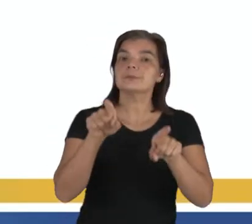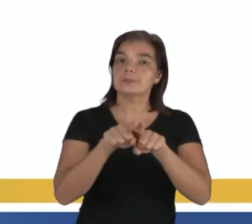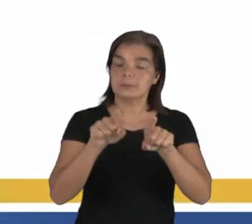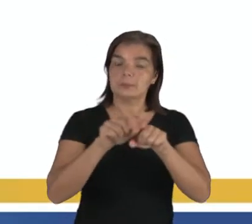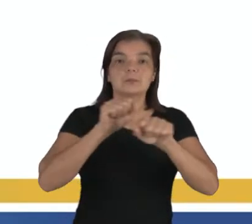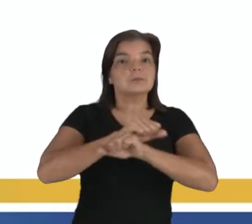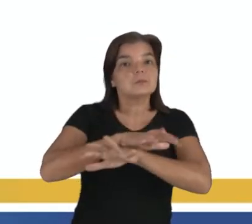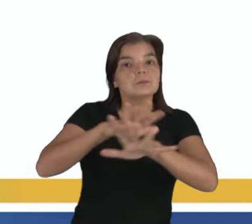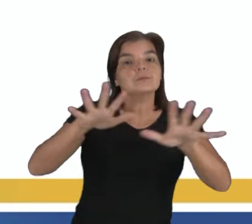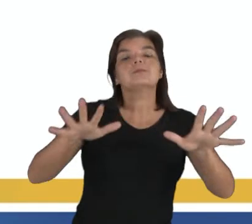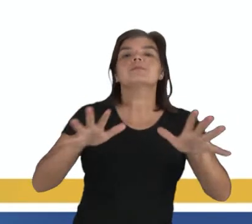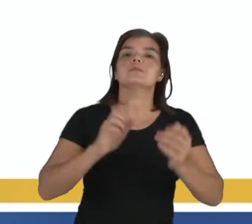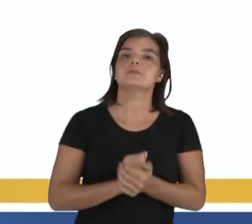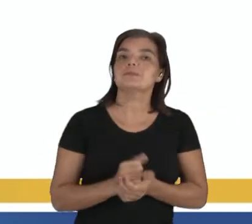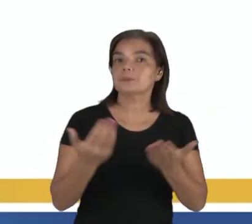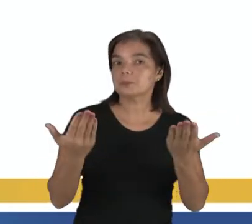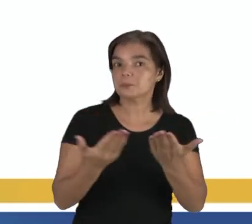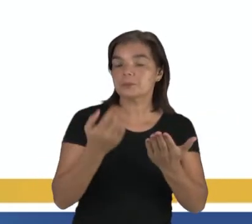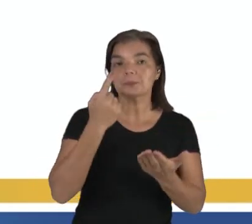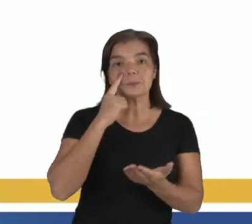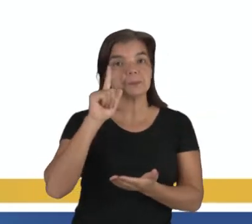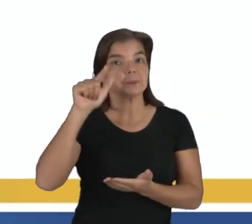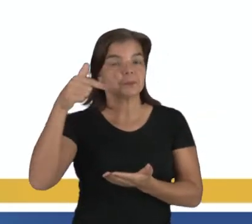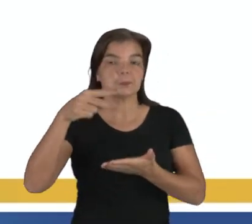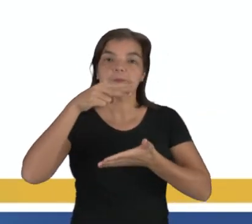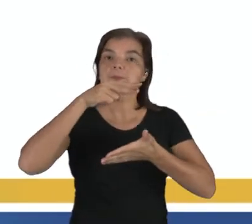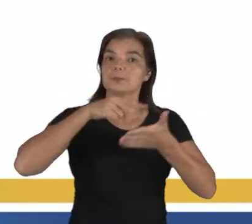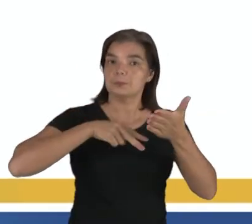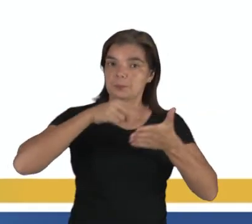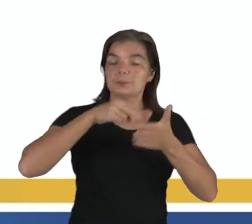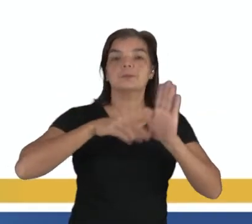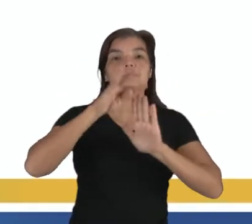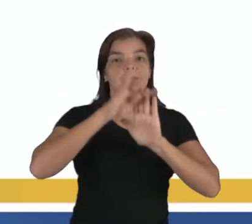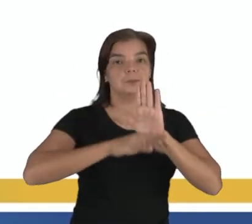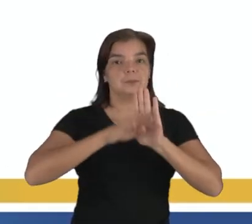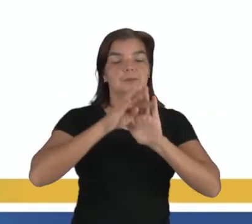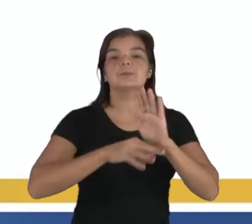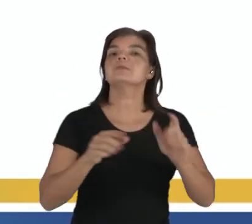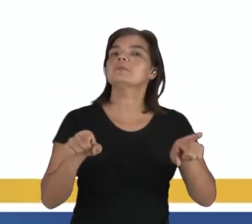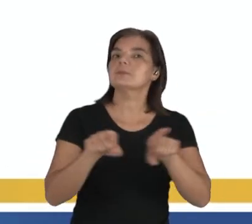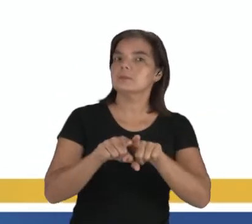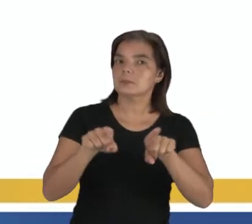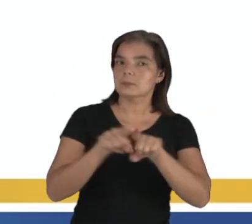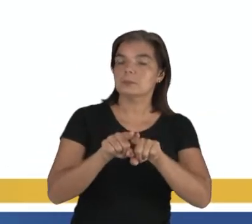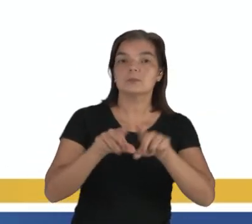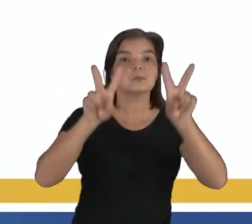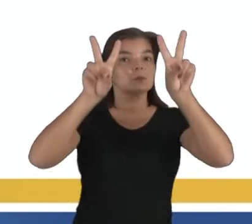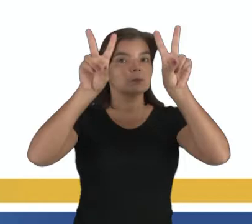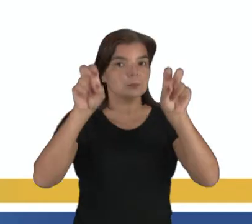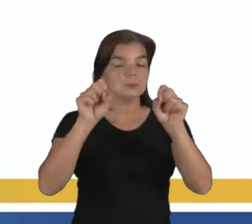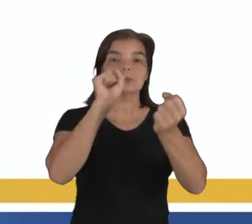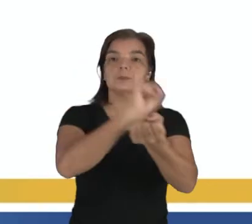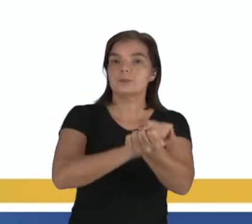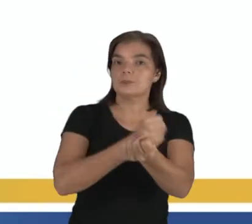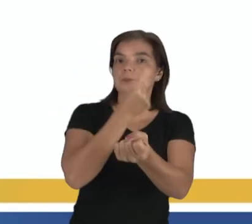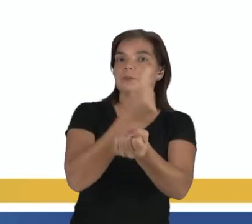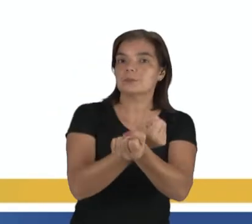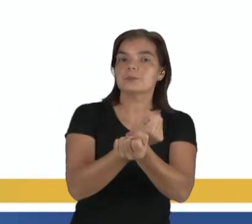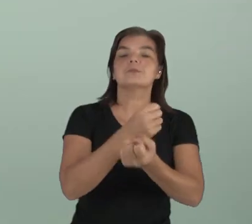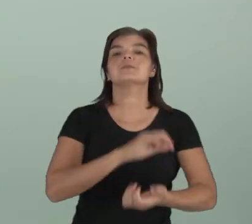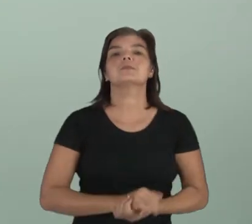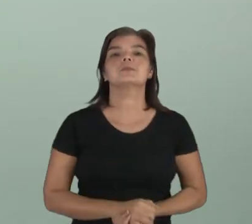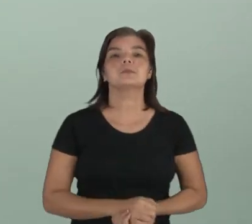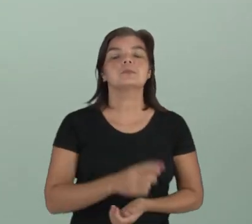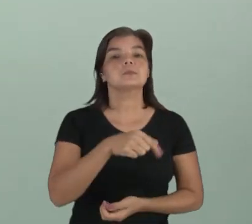essa propagação. Agora, nós vamos ler outro texto, também sobre o tema lockdown.